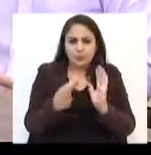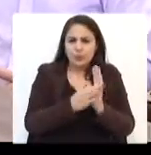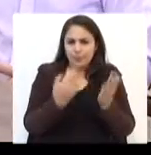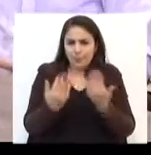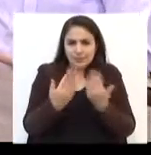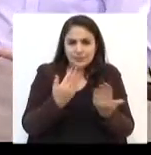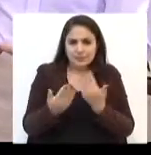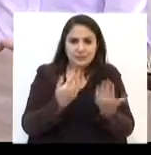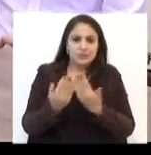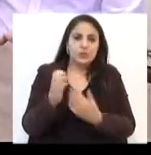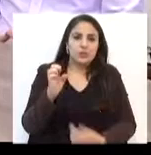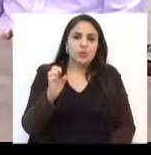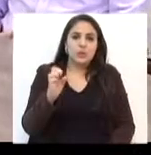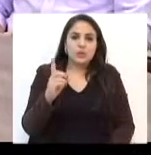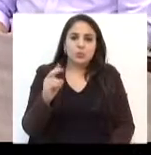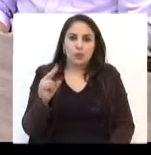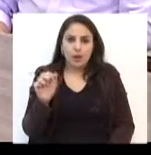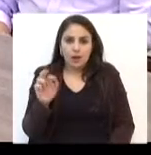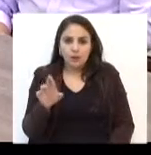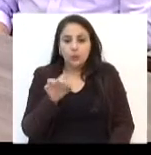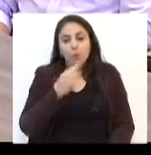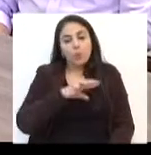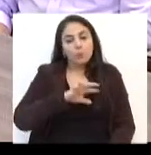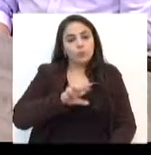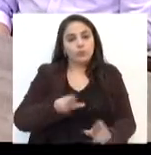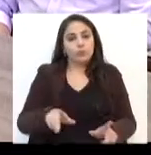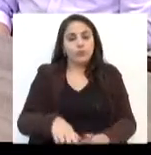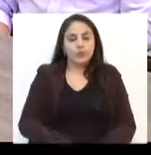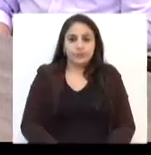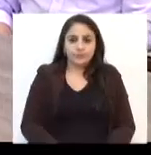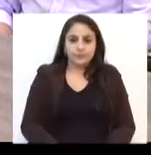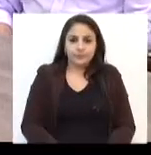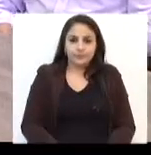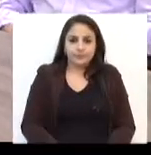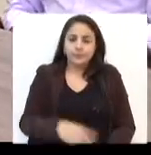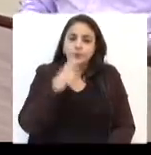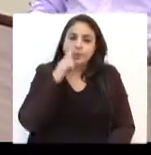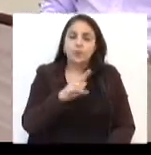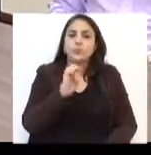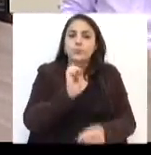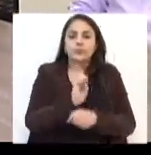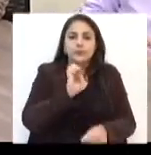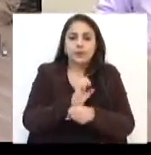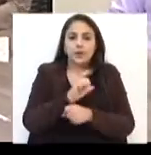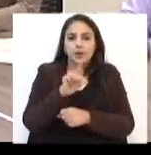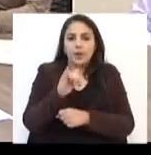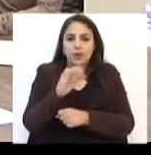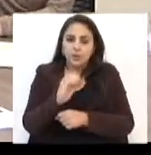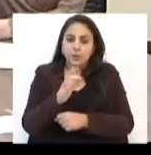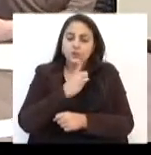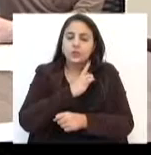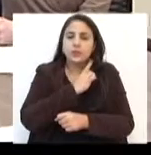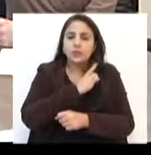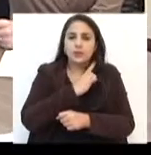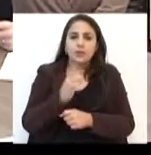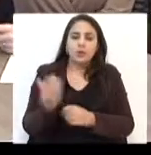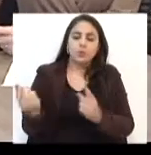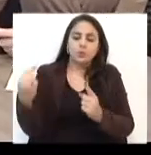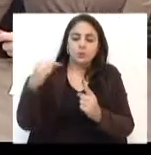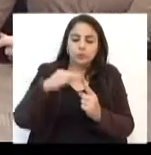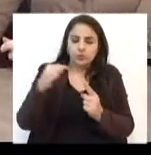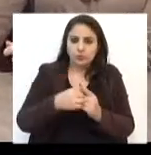é semelhante à do vereador Pelicioli ou bem diferente? Olha, o Estado laico ele tem como